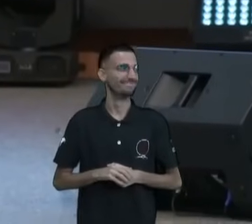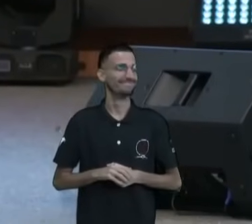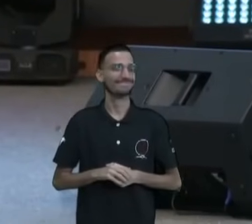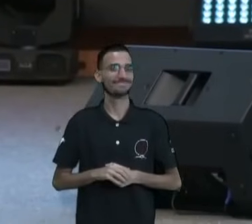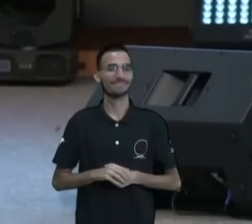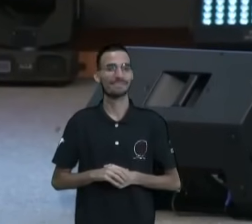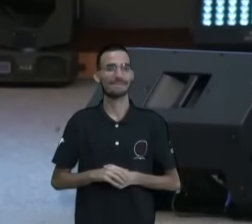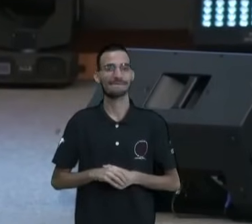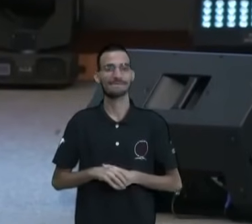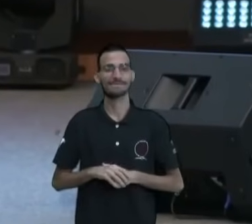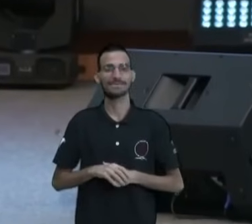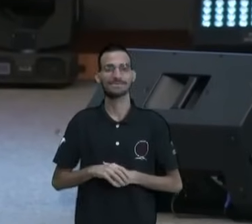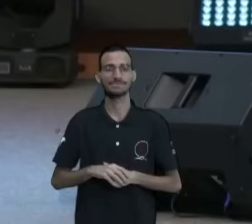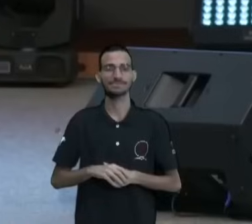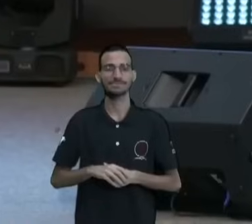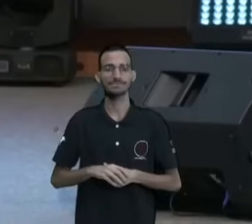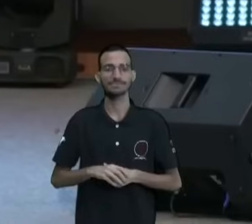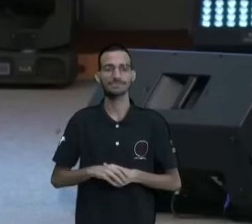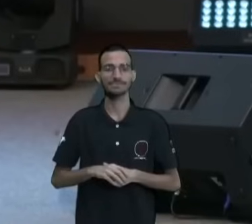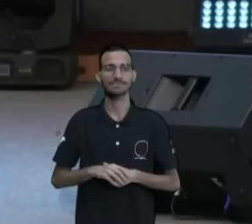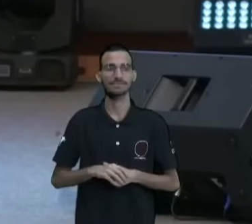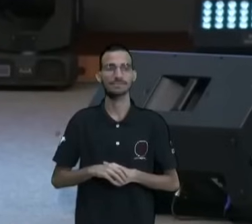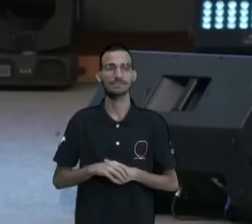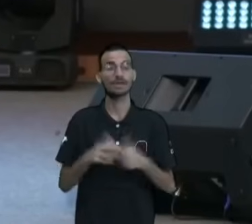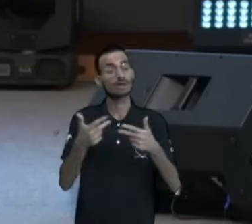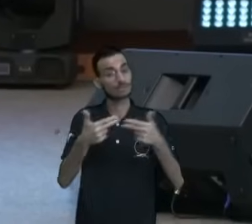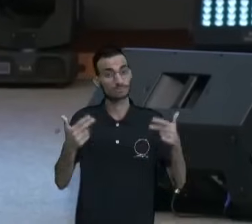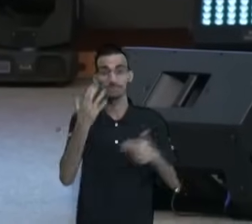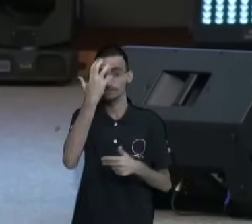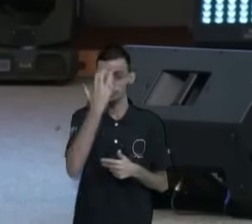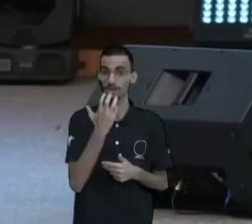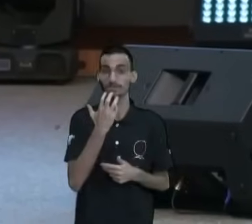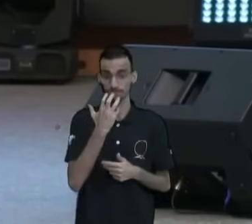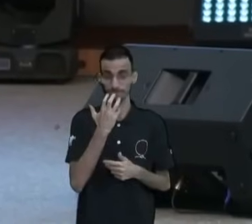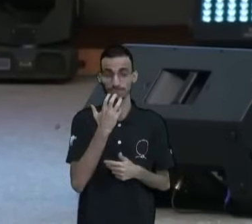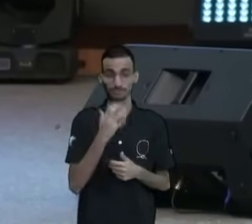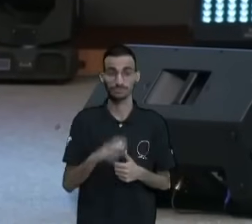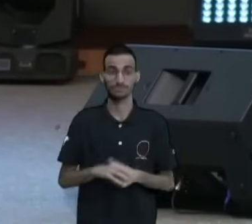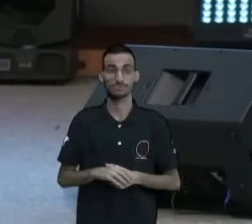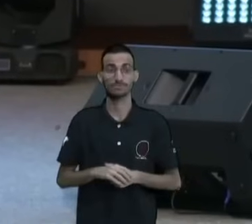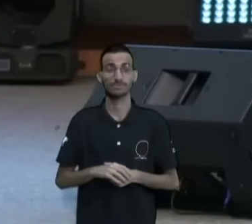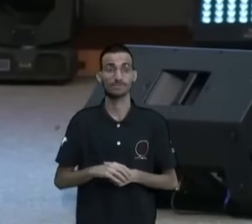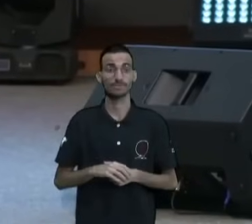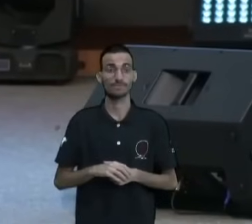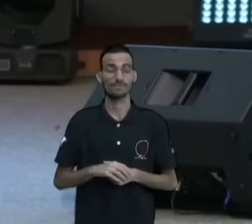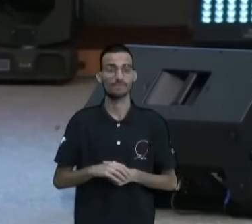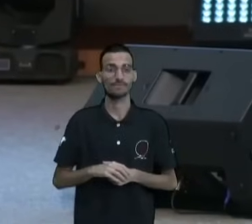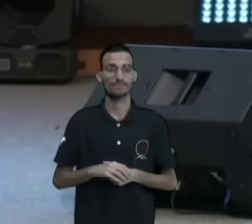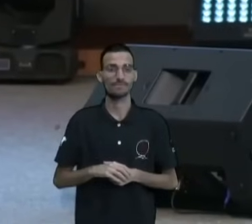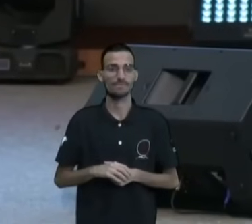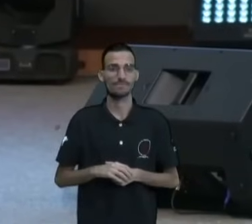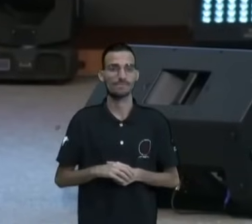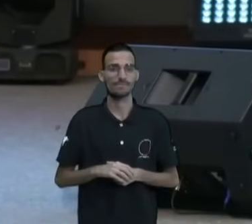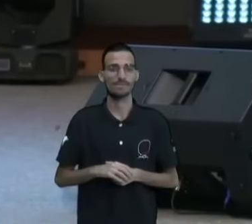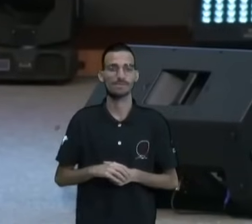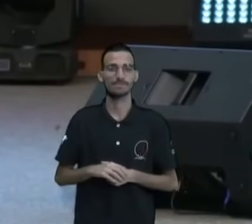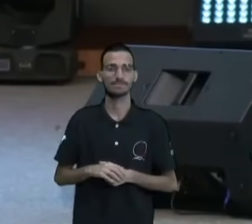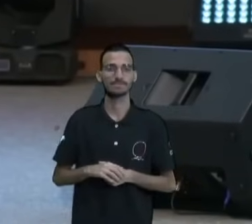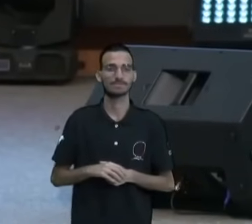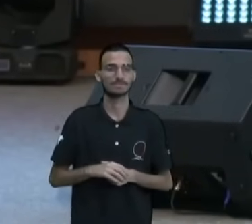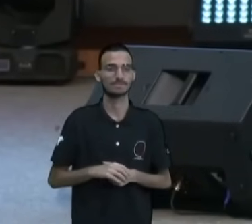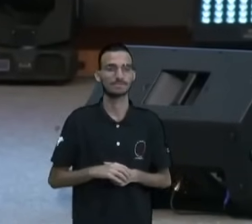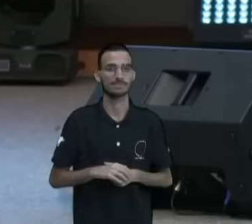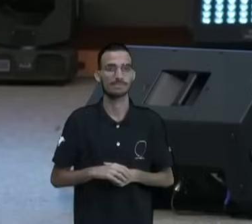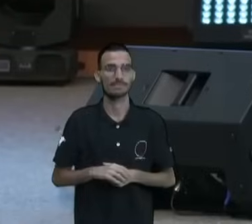meus irmãos o negócio é feio Olha pastores vocês já tiveram a chance de